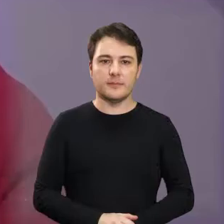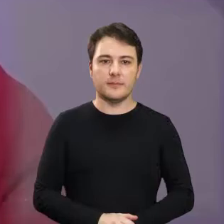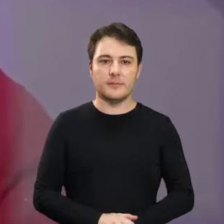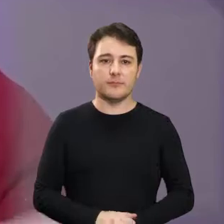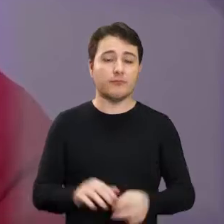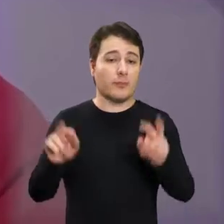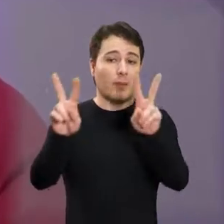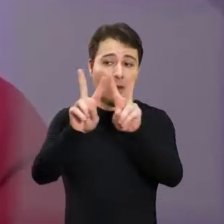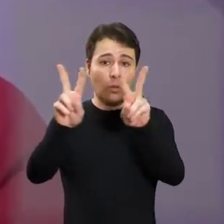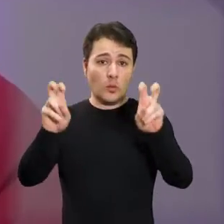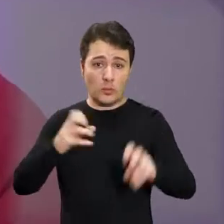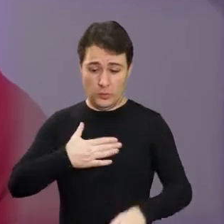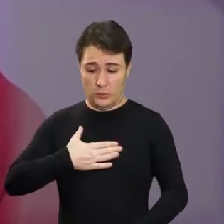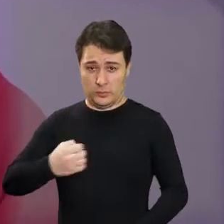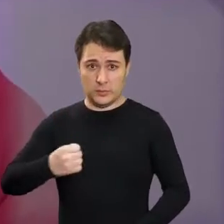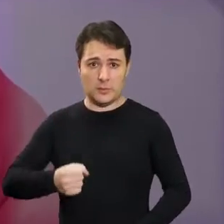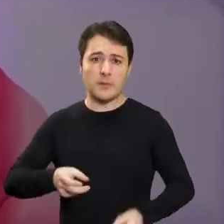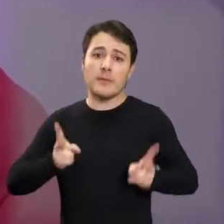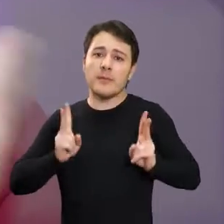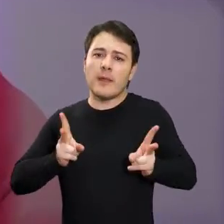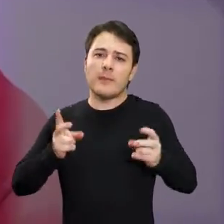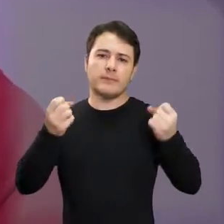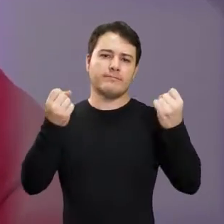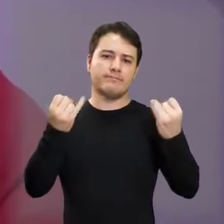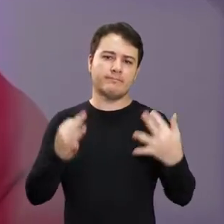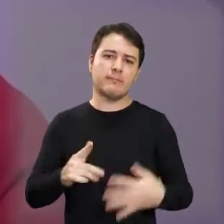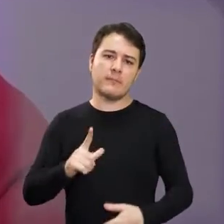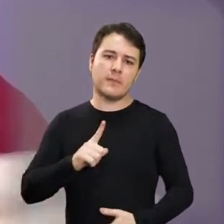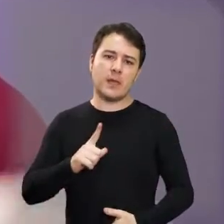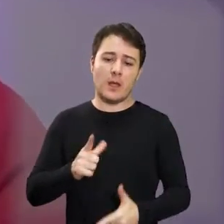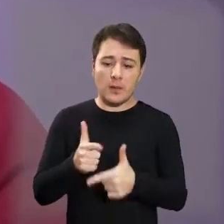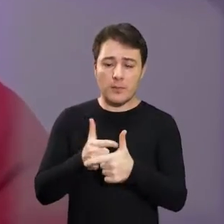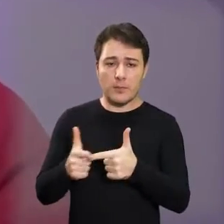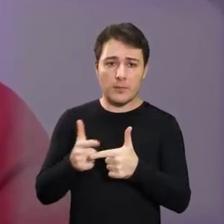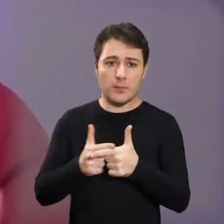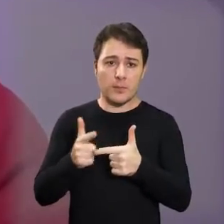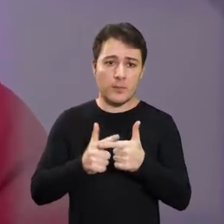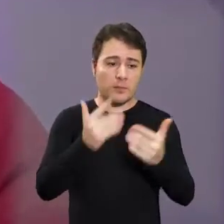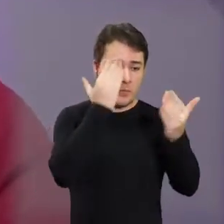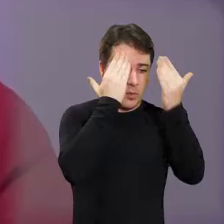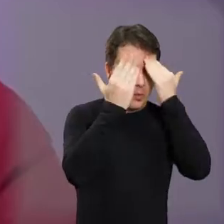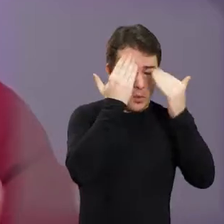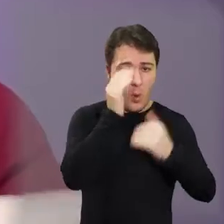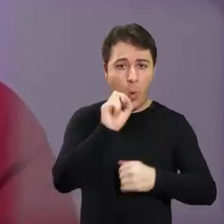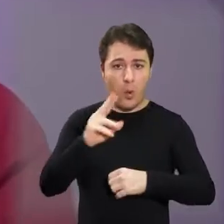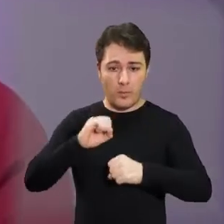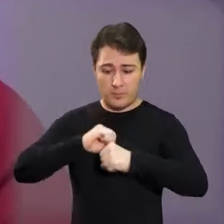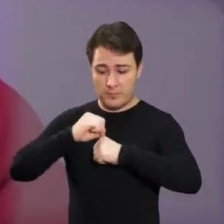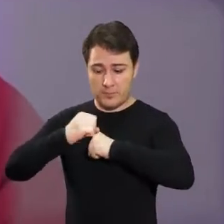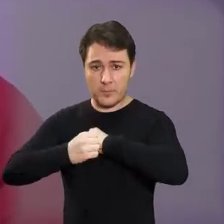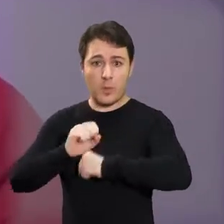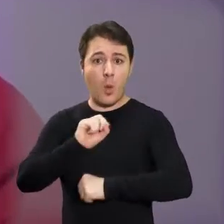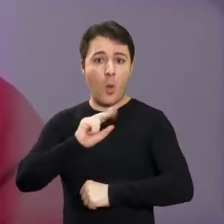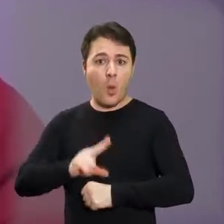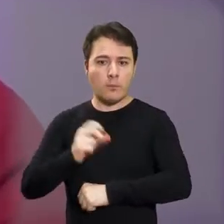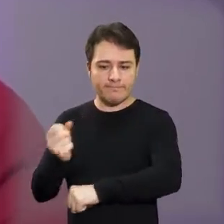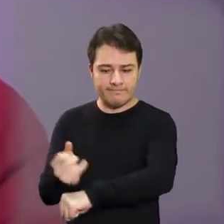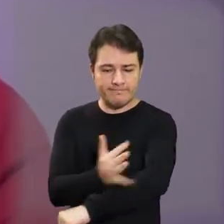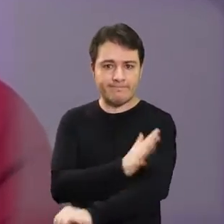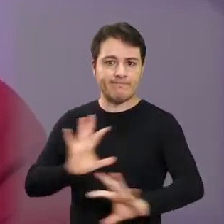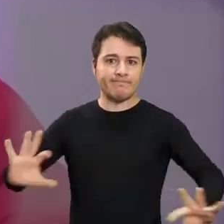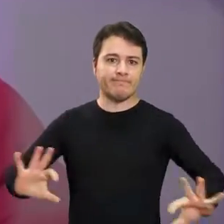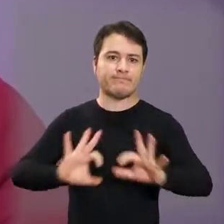Quando falamos em suicídio, é mais comum que a gente relacione os fatores psicológicos, biológicos, emocionais que estão,